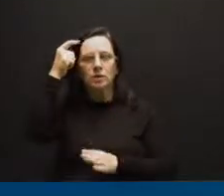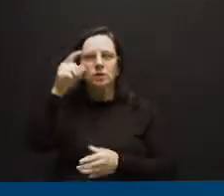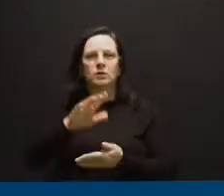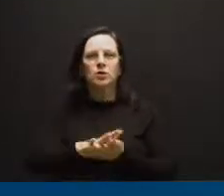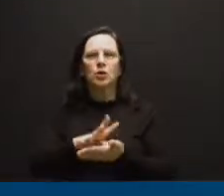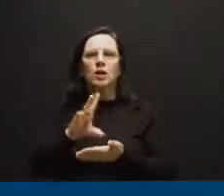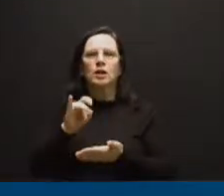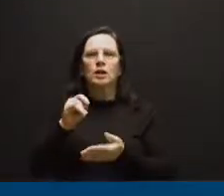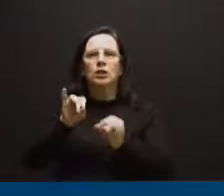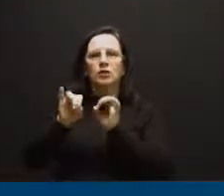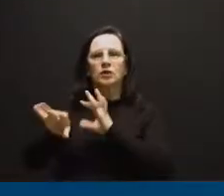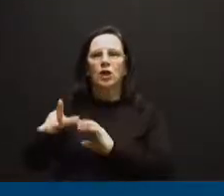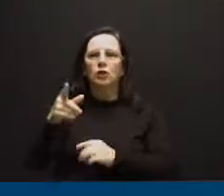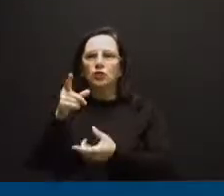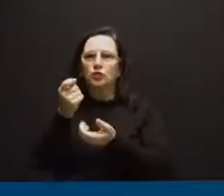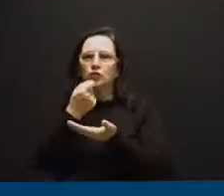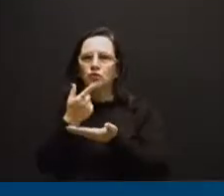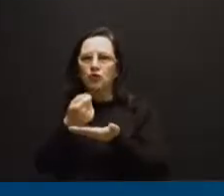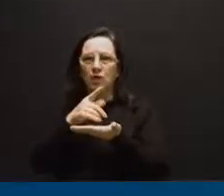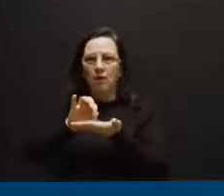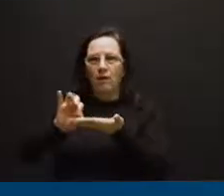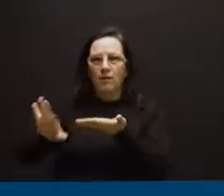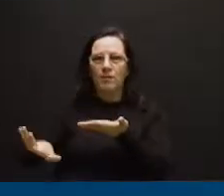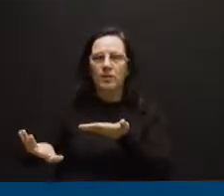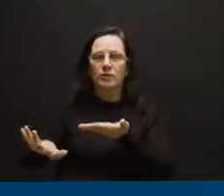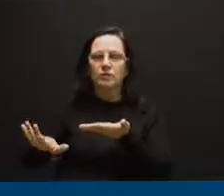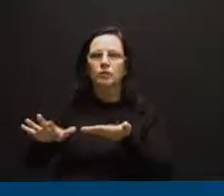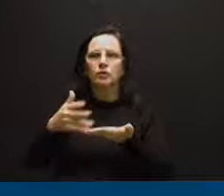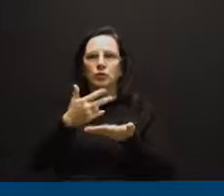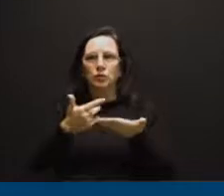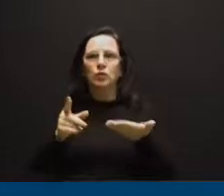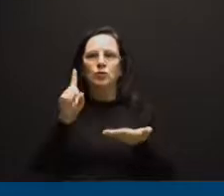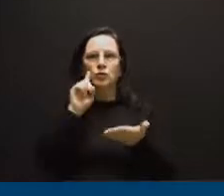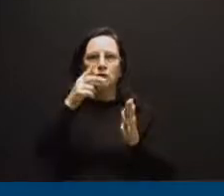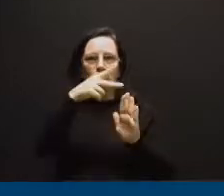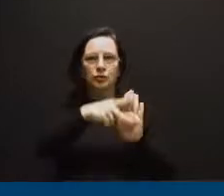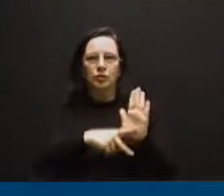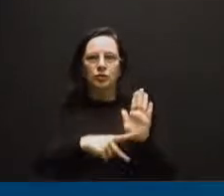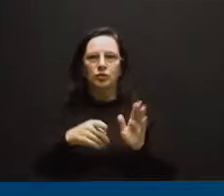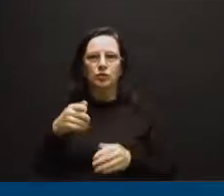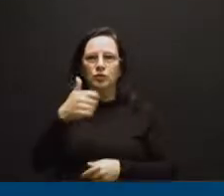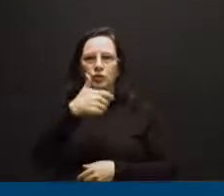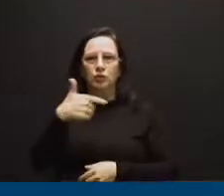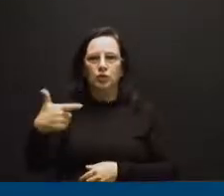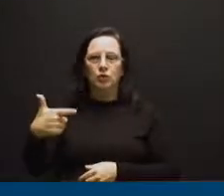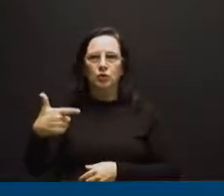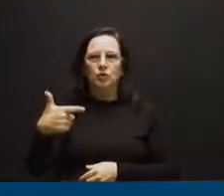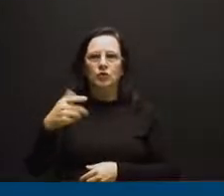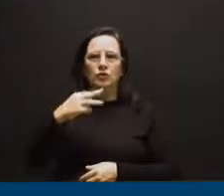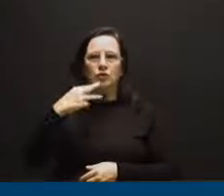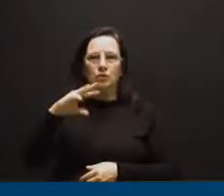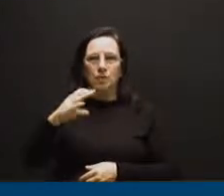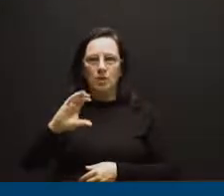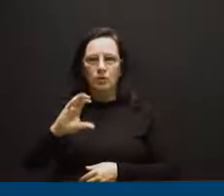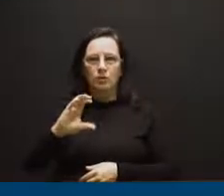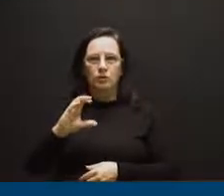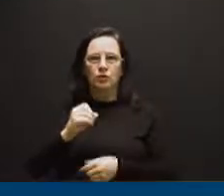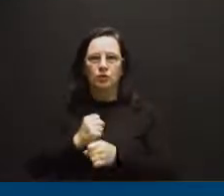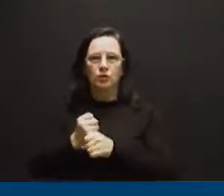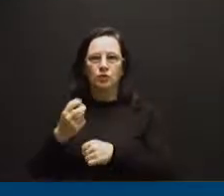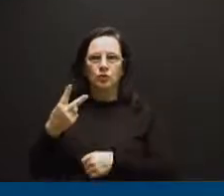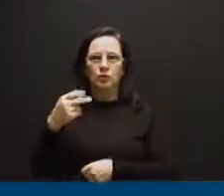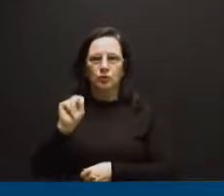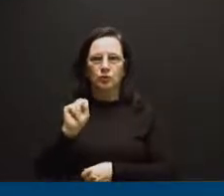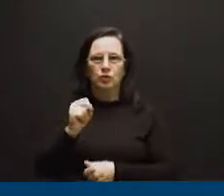descarte de medicamentos e dá outras providências a data é de 12 de março de 2018 e está